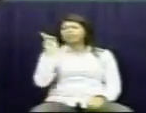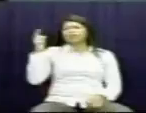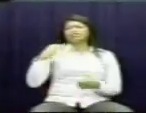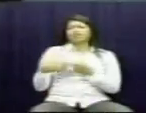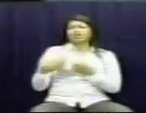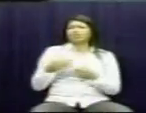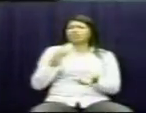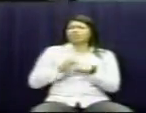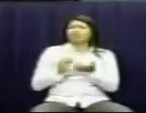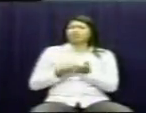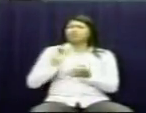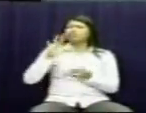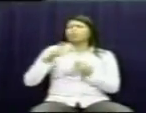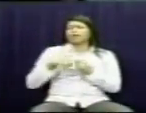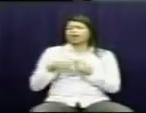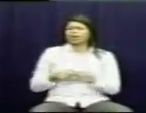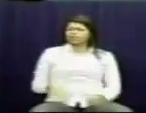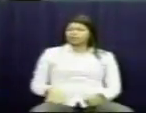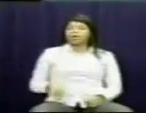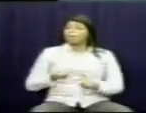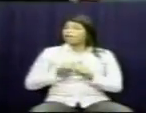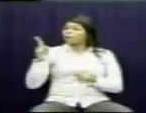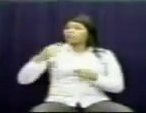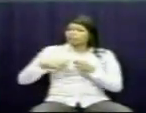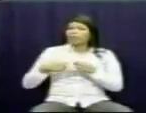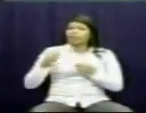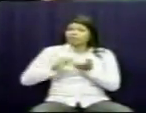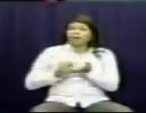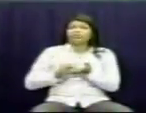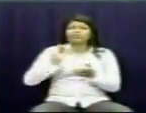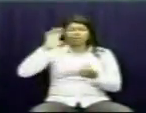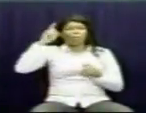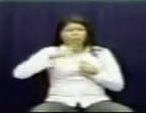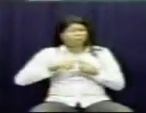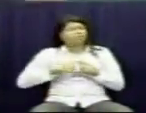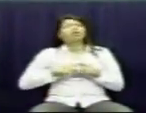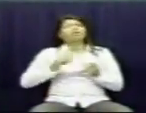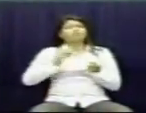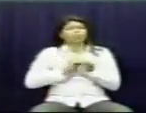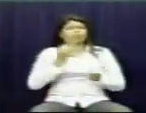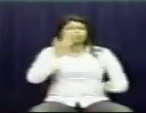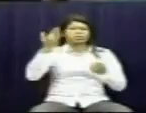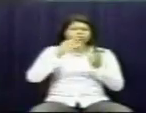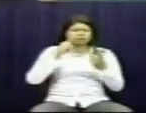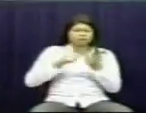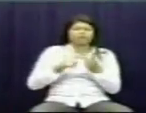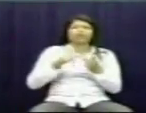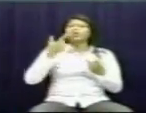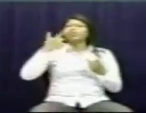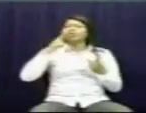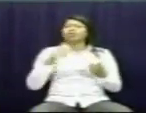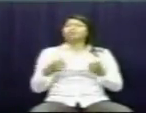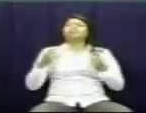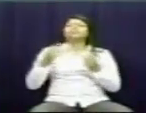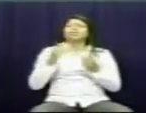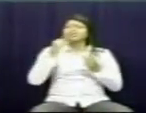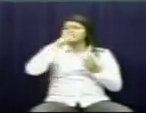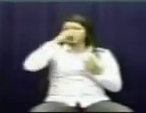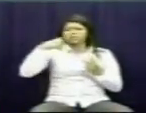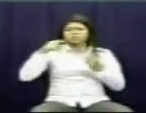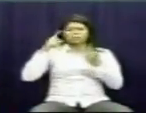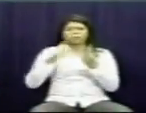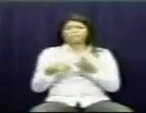No interior do estado do Amazonas faltam médicos, enfermeiros, odontólogos, psicólogos, fisioterapeutas,